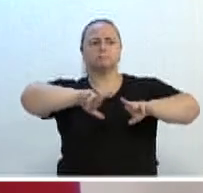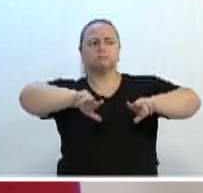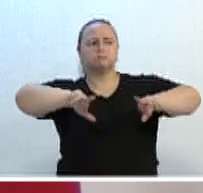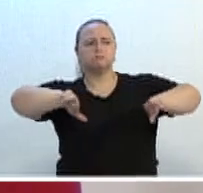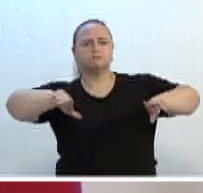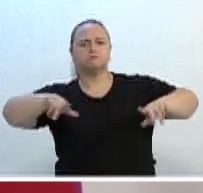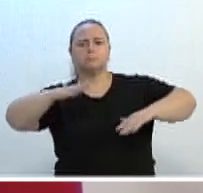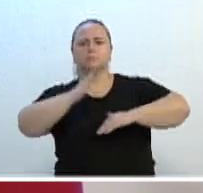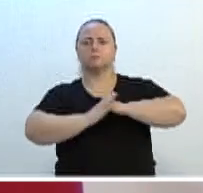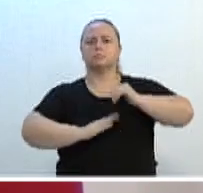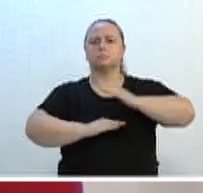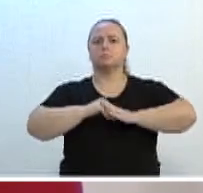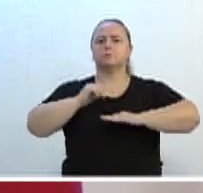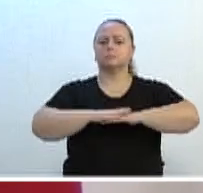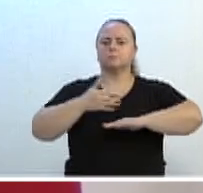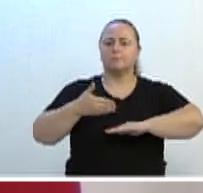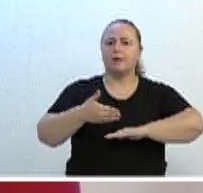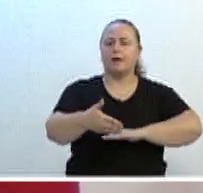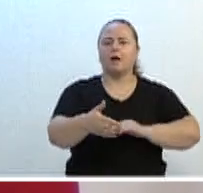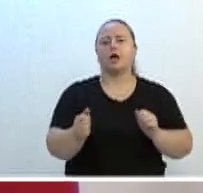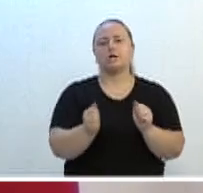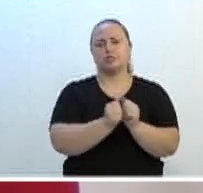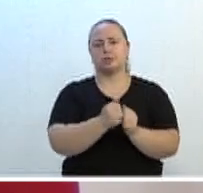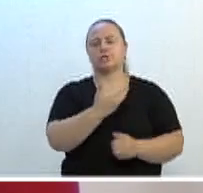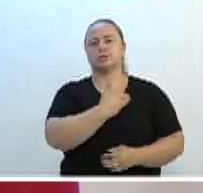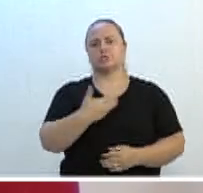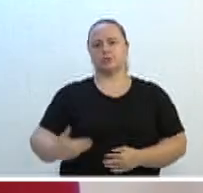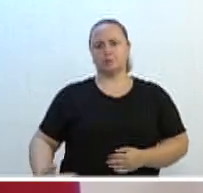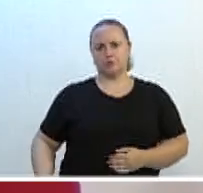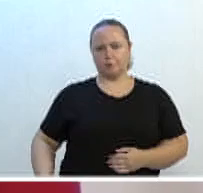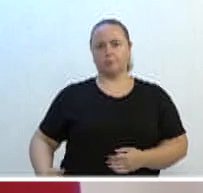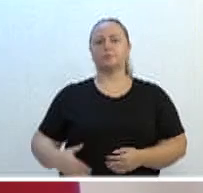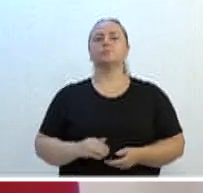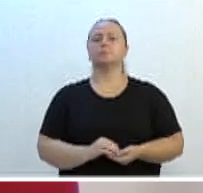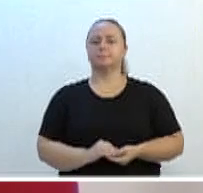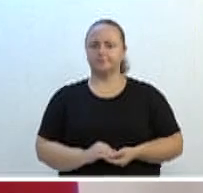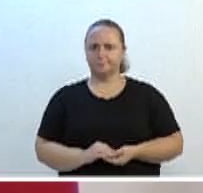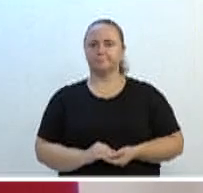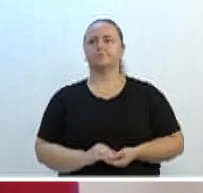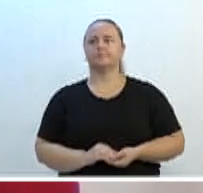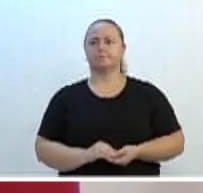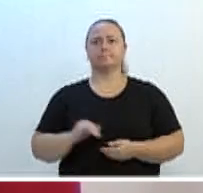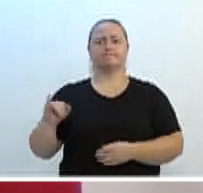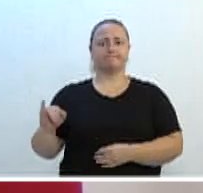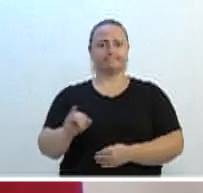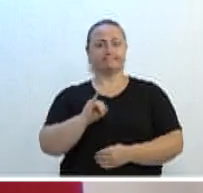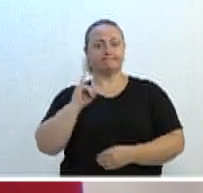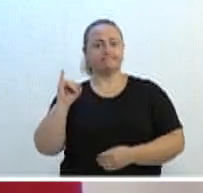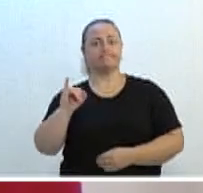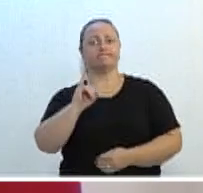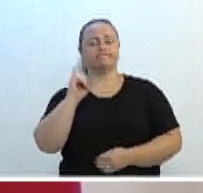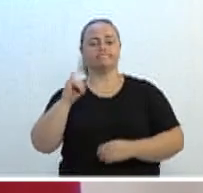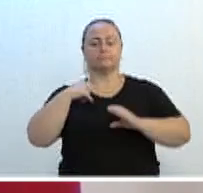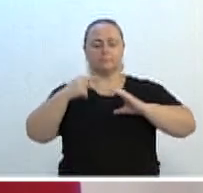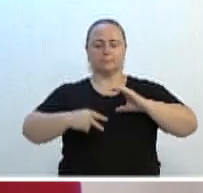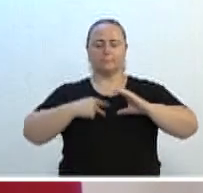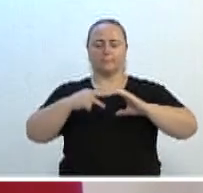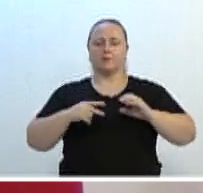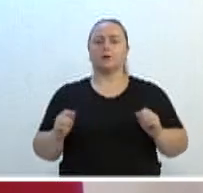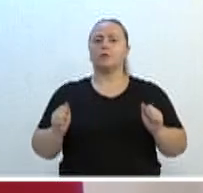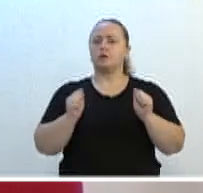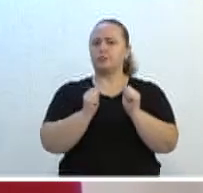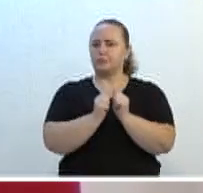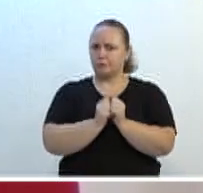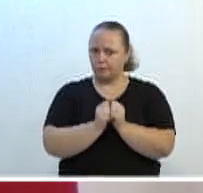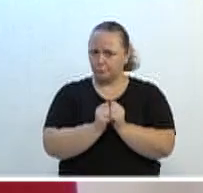obras através do nosso governo. É importante nós termos aí a participação da Câmara Municipal, é